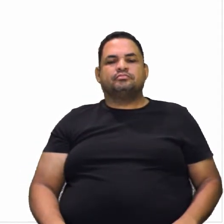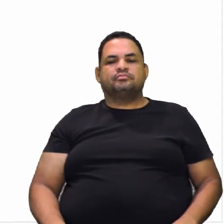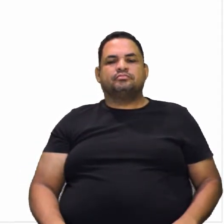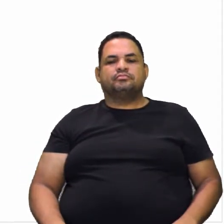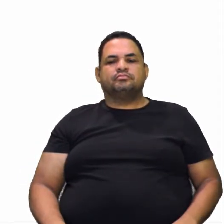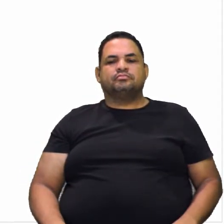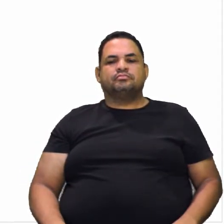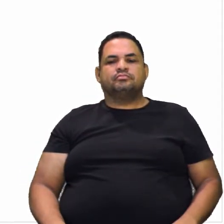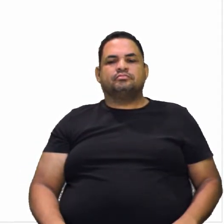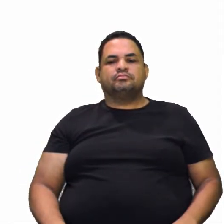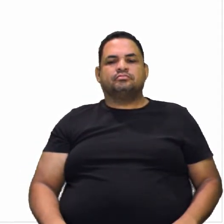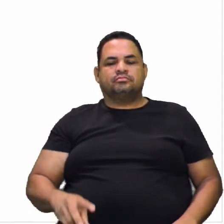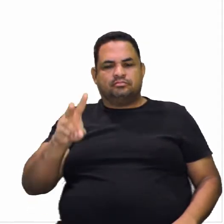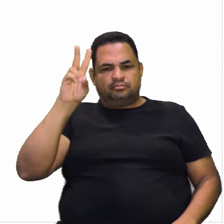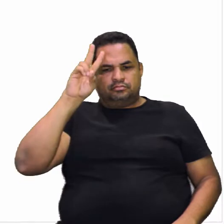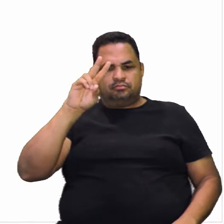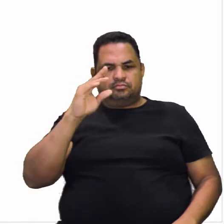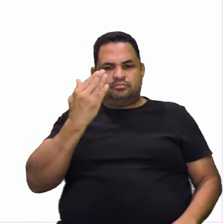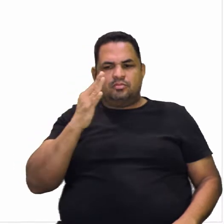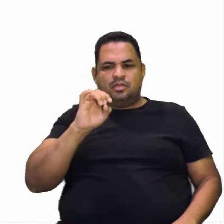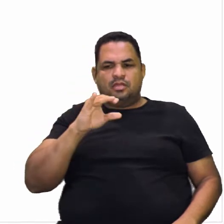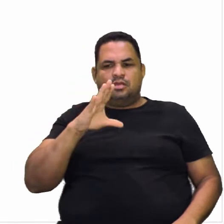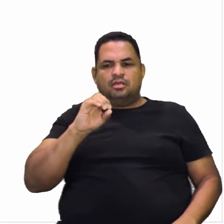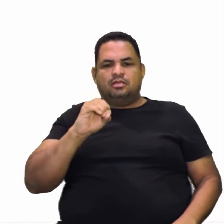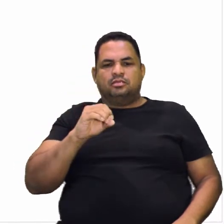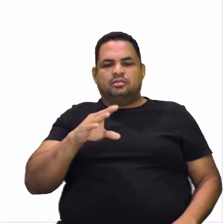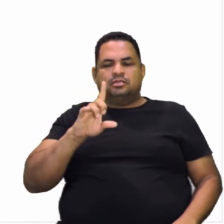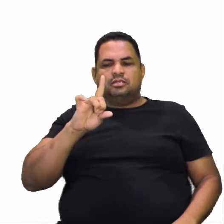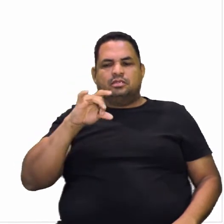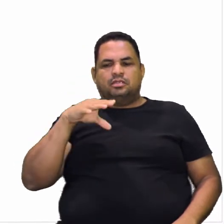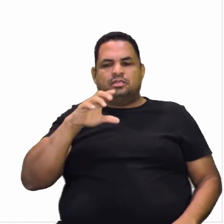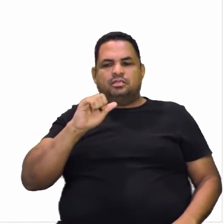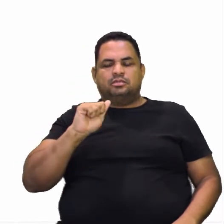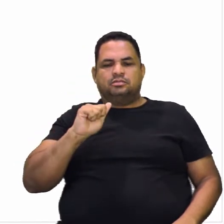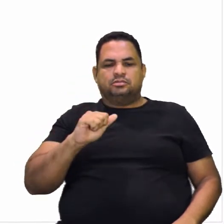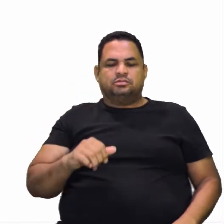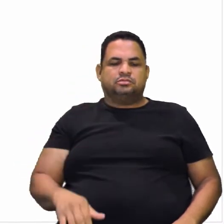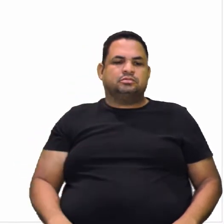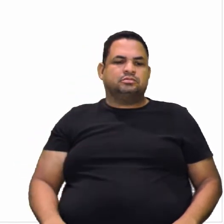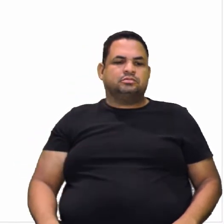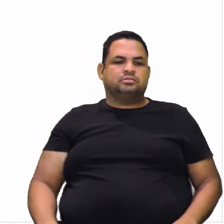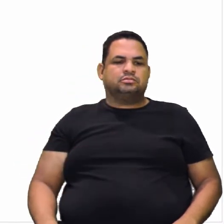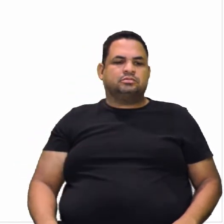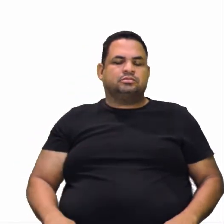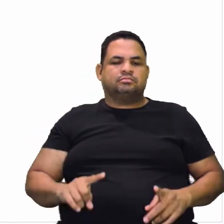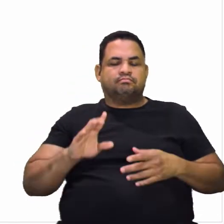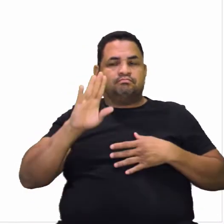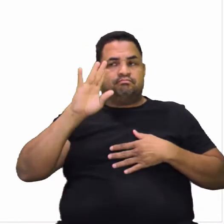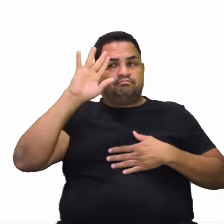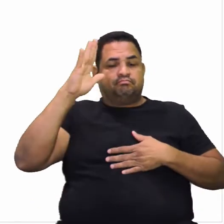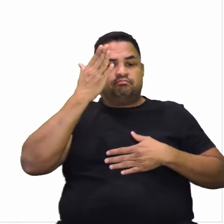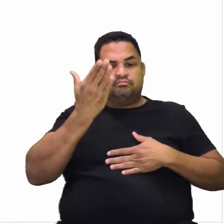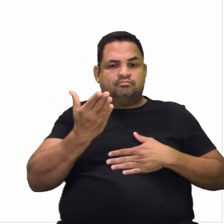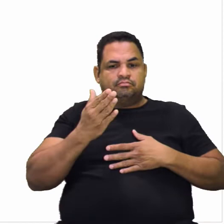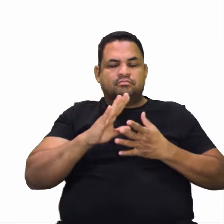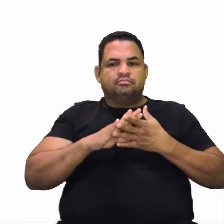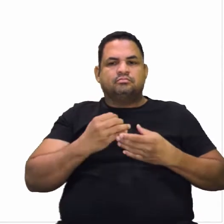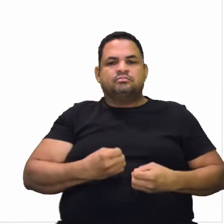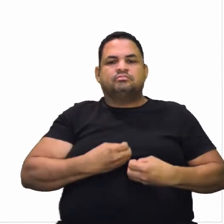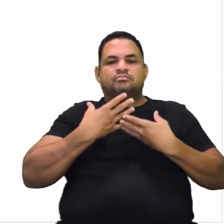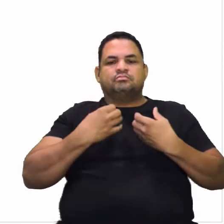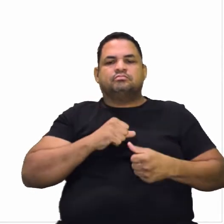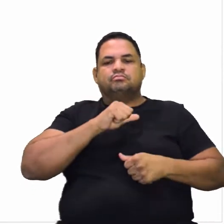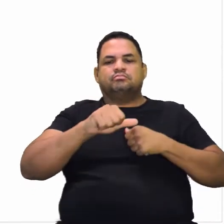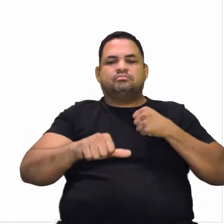Lá, as histórias de Homero, de Ilíades e Odisseia de Homero. Imaginem vocês uma poesia que virou